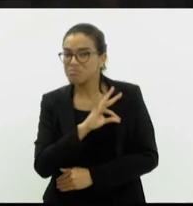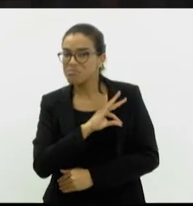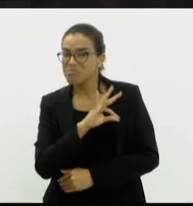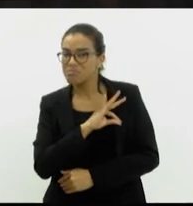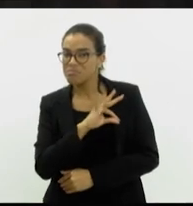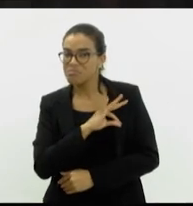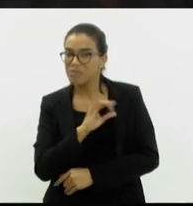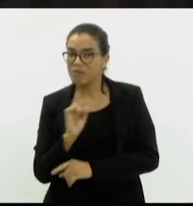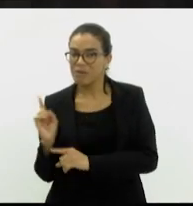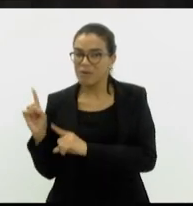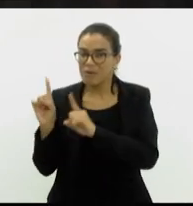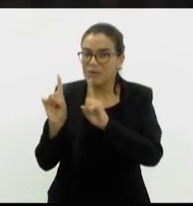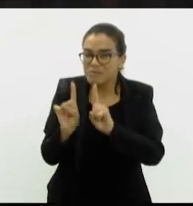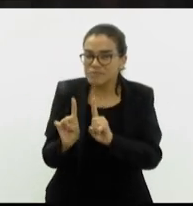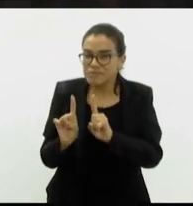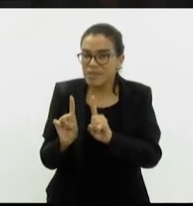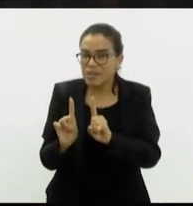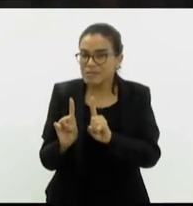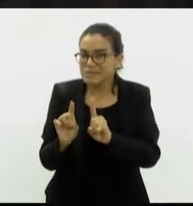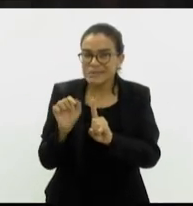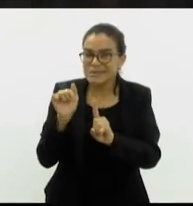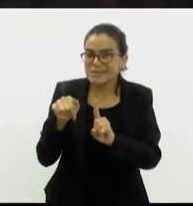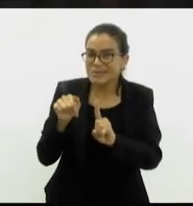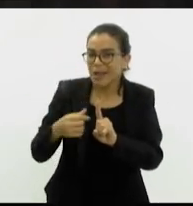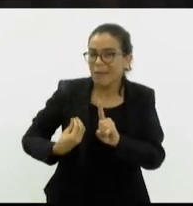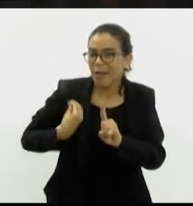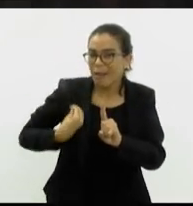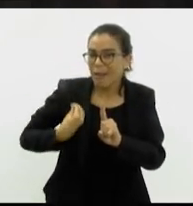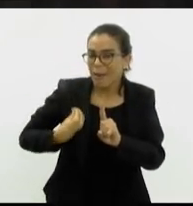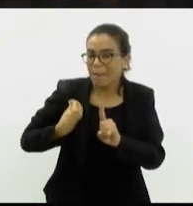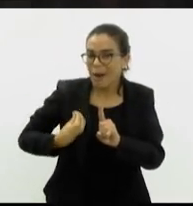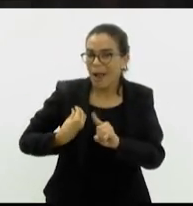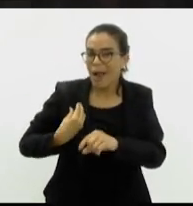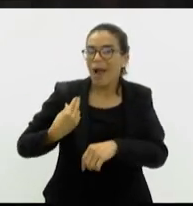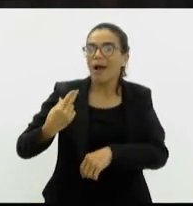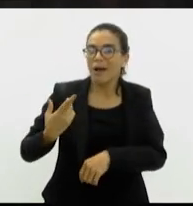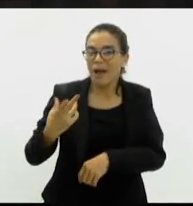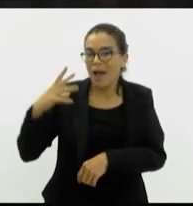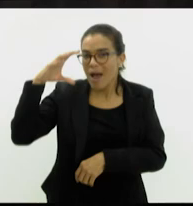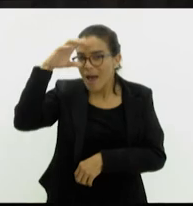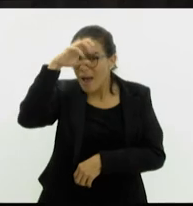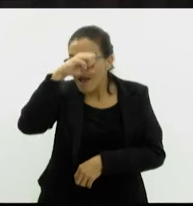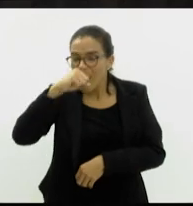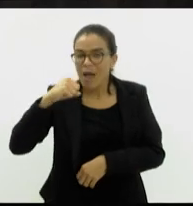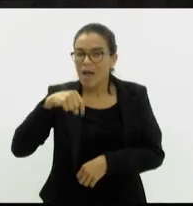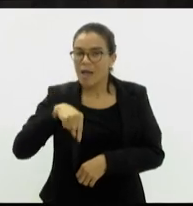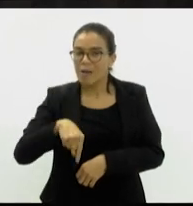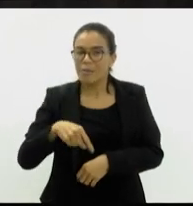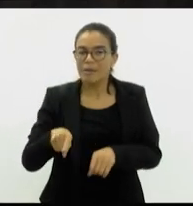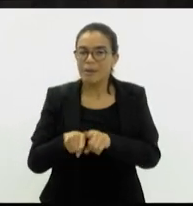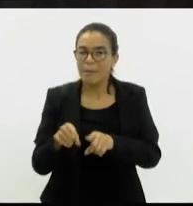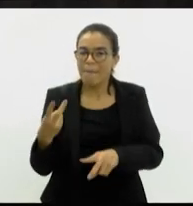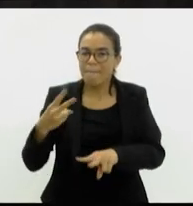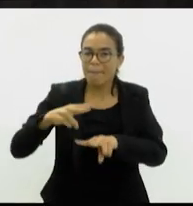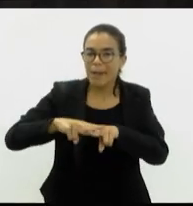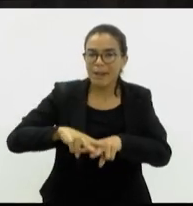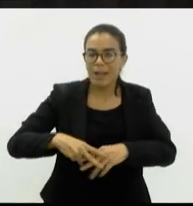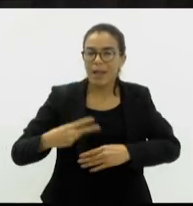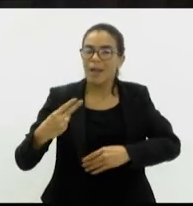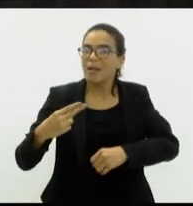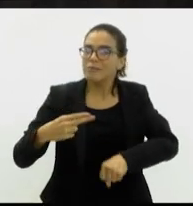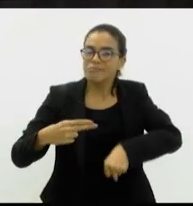est junto dos equipamentos para exercer essa capacidade de aprender o que tiver errado na na